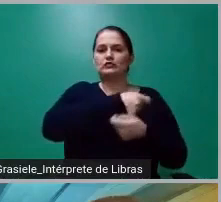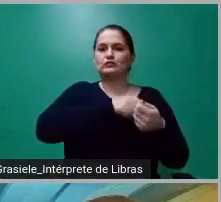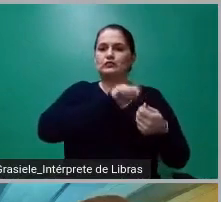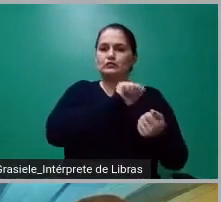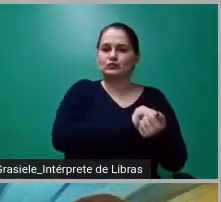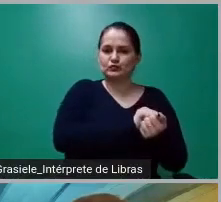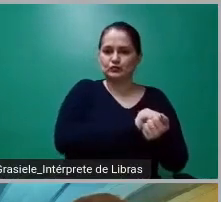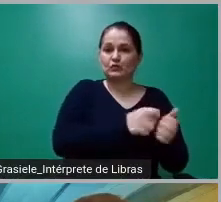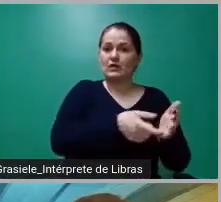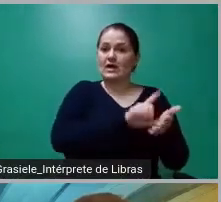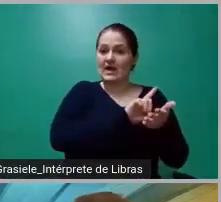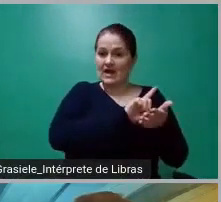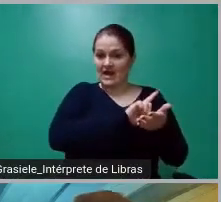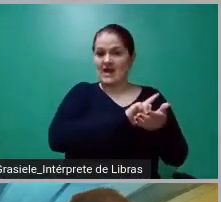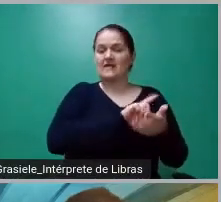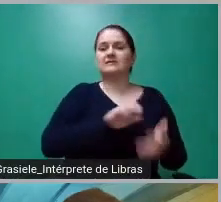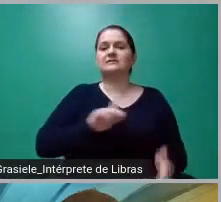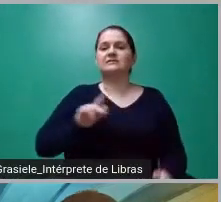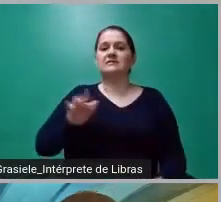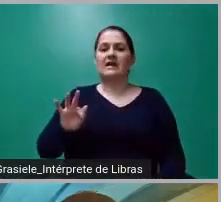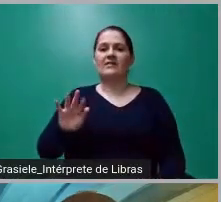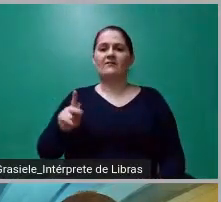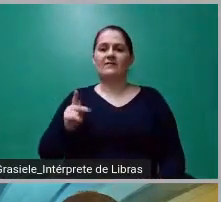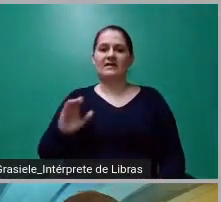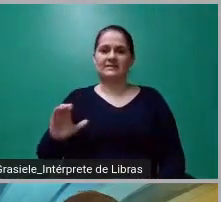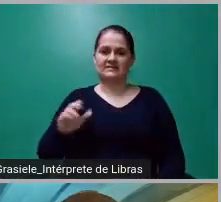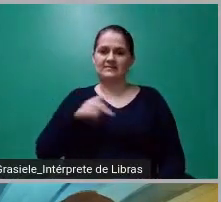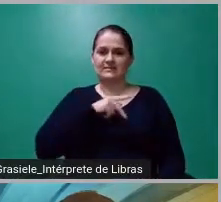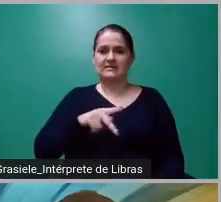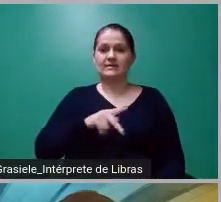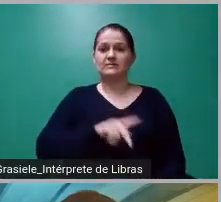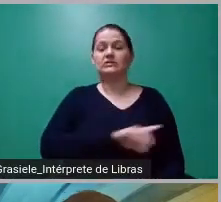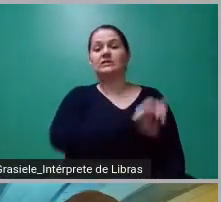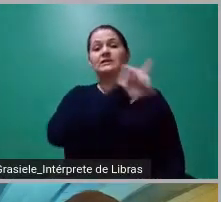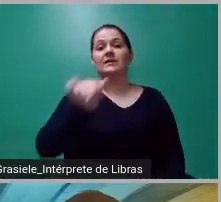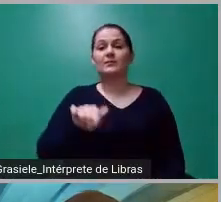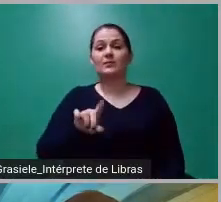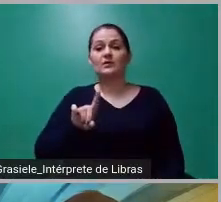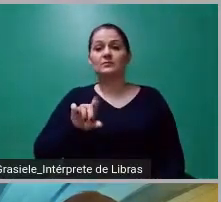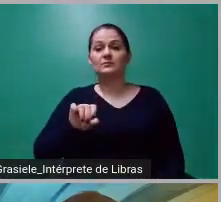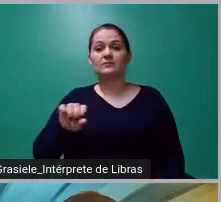lá em 92. A partir de 94, todos eles dentro do governo.